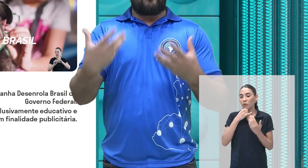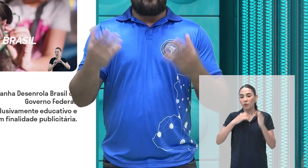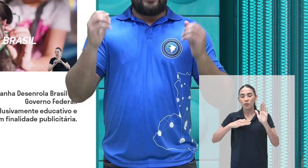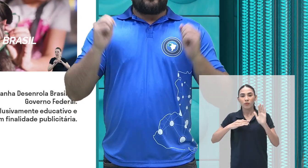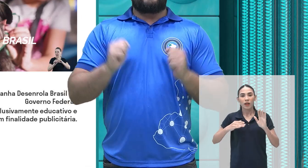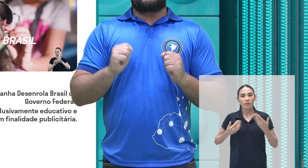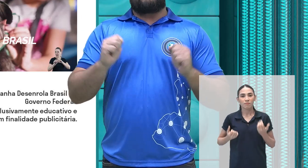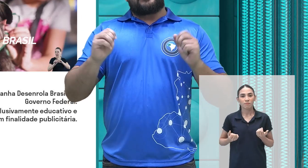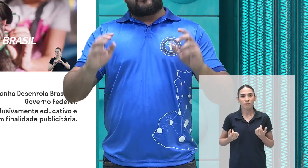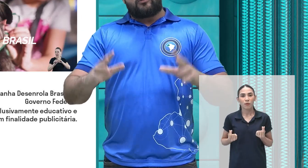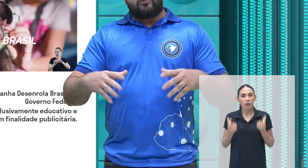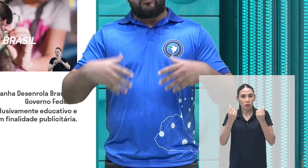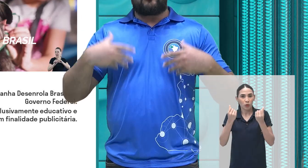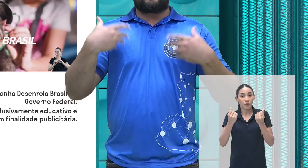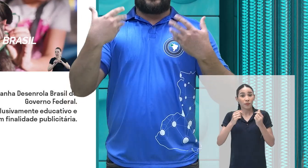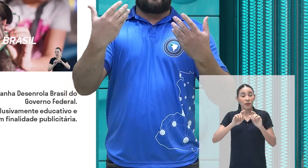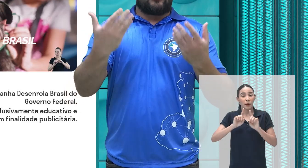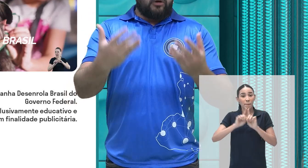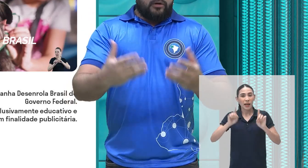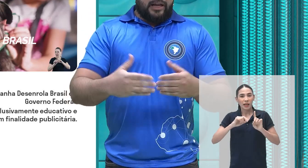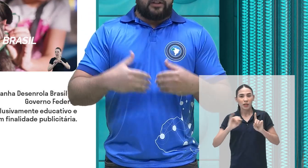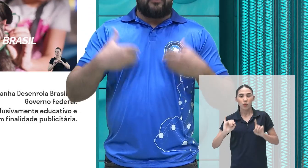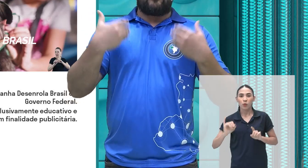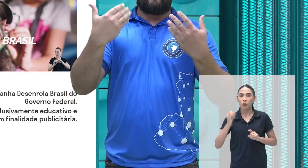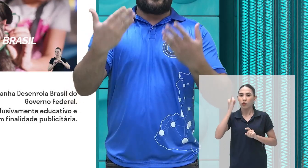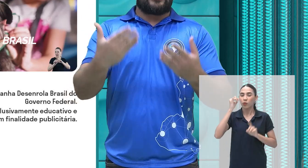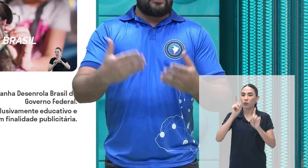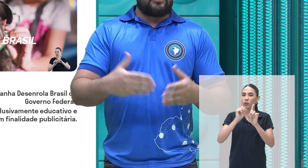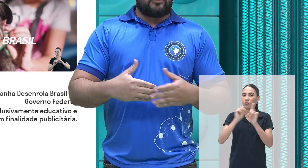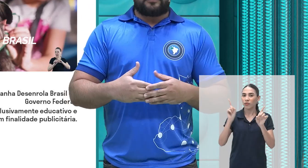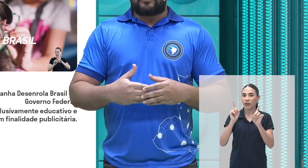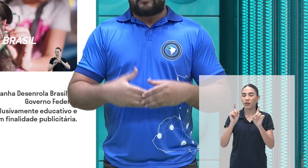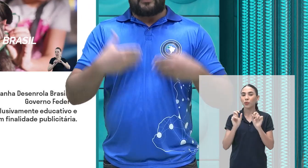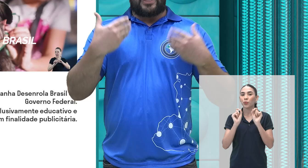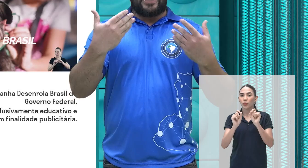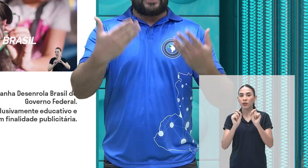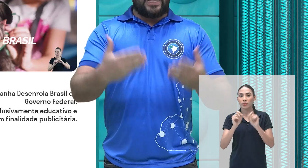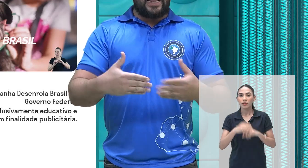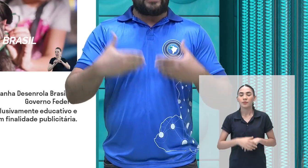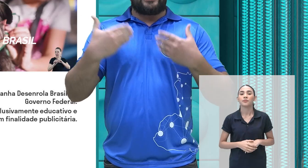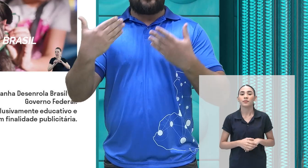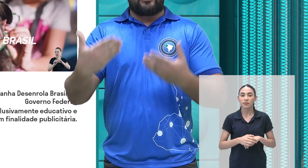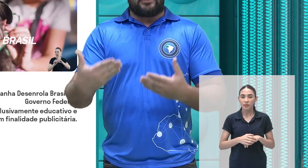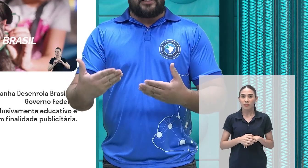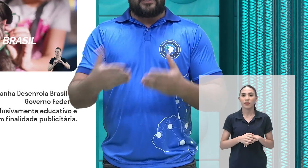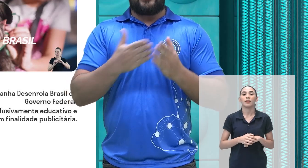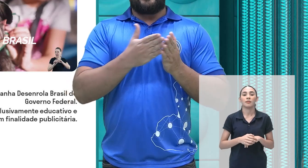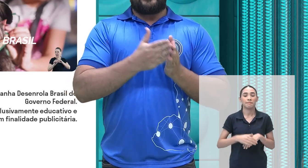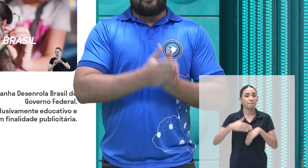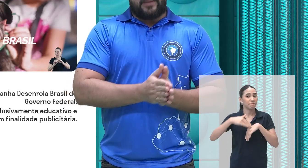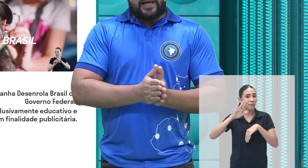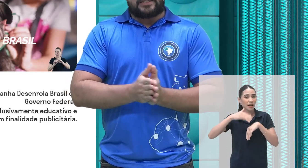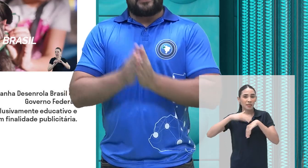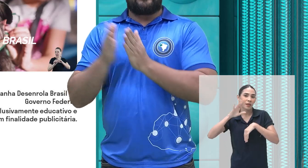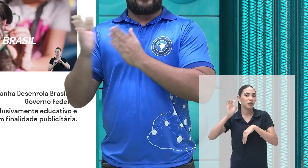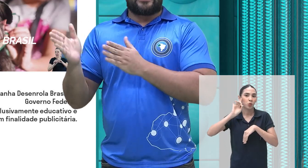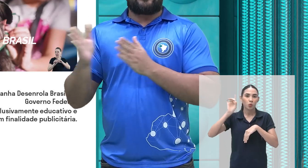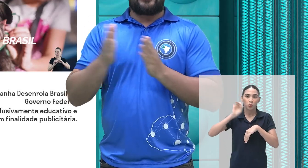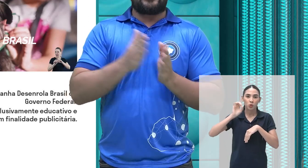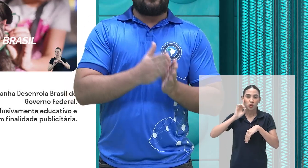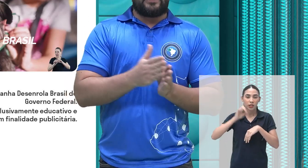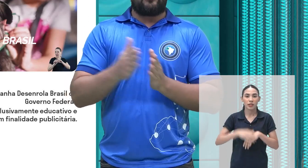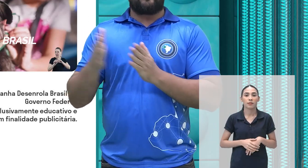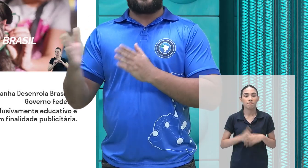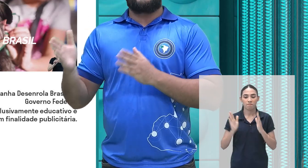o valor. E observe que esses juros, eles vão aumentando a cada dia que passa,